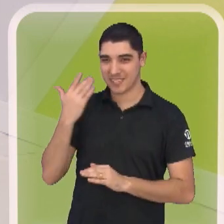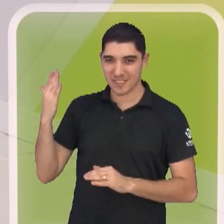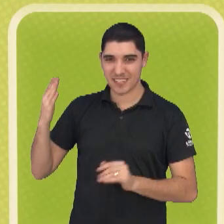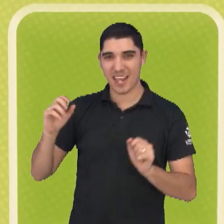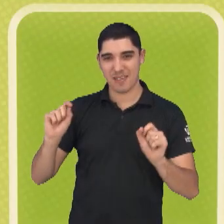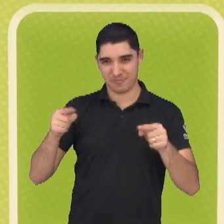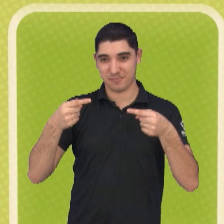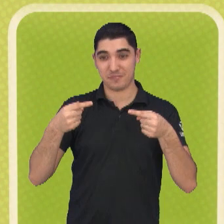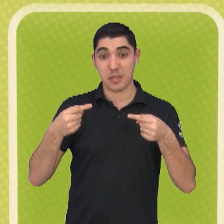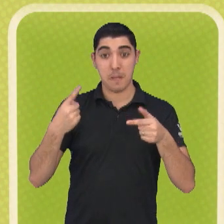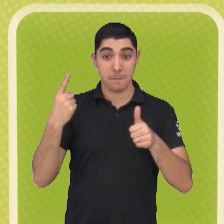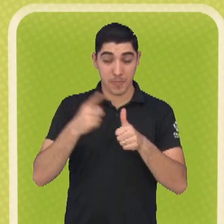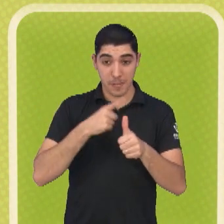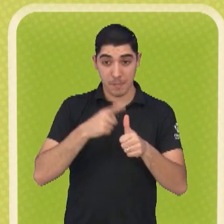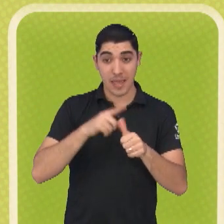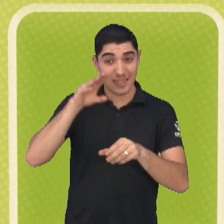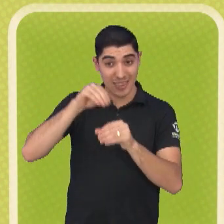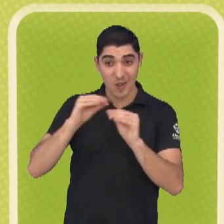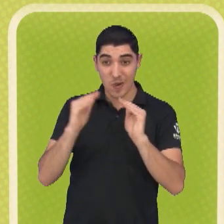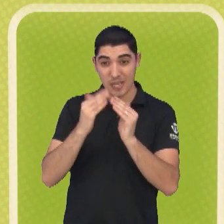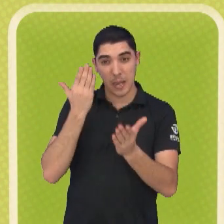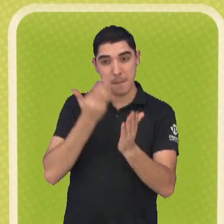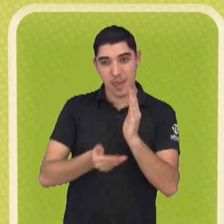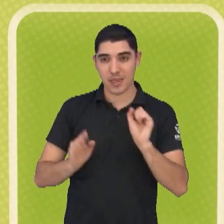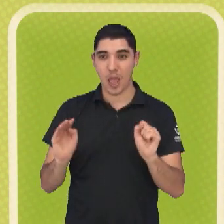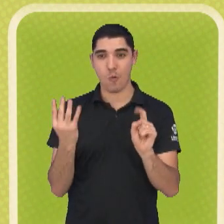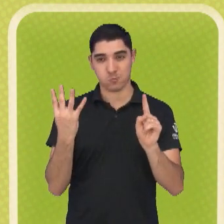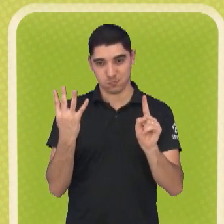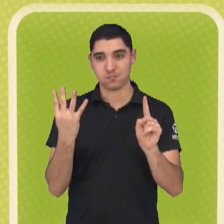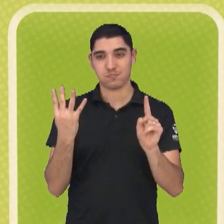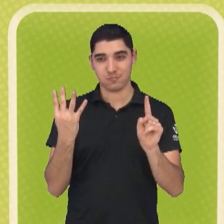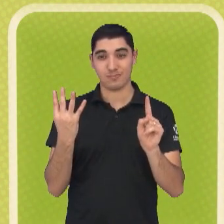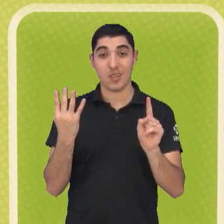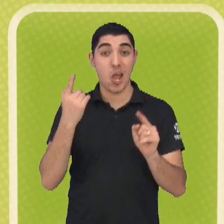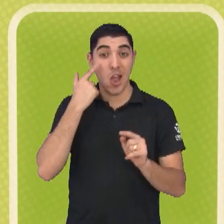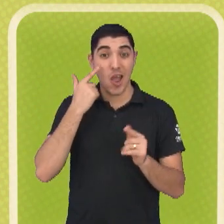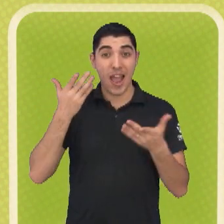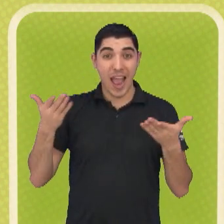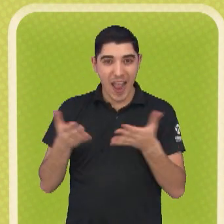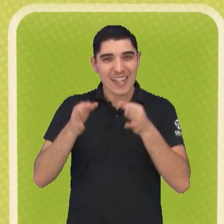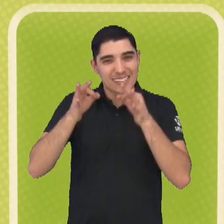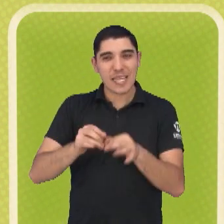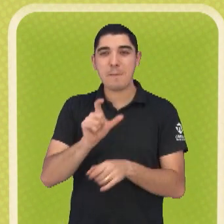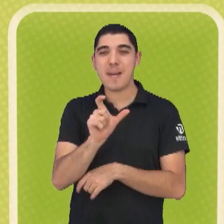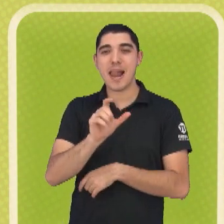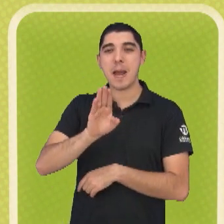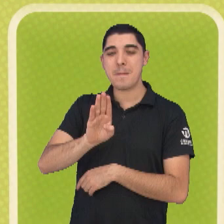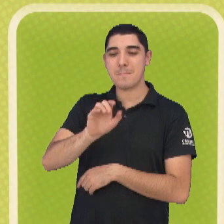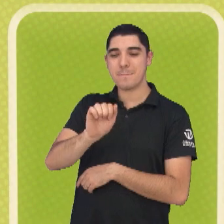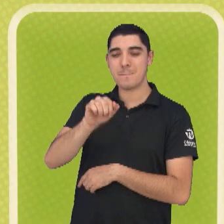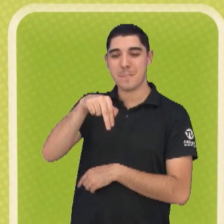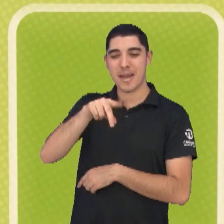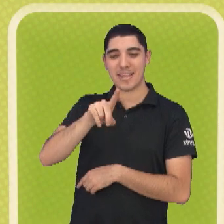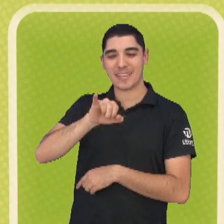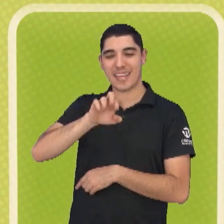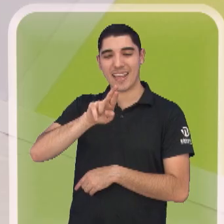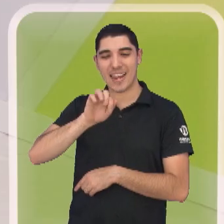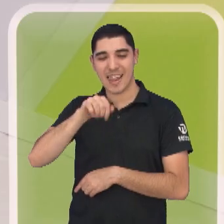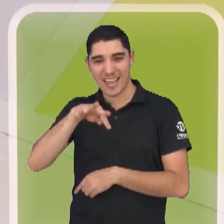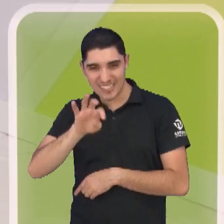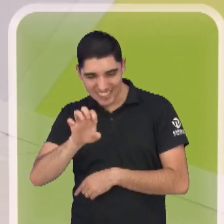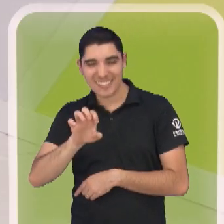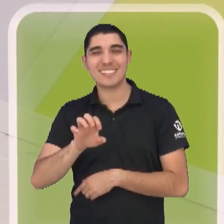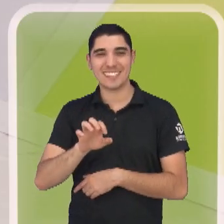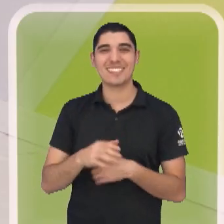o jogo de ida derrota em casa quatro a um pro bandeirante agora sim ela Bandeirante Bandeira Bandeirante primeiro Nossa Israel